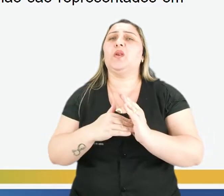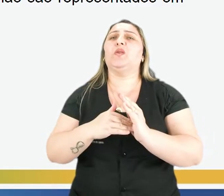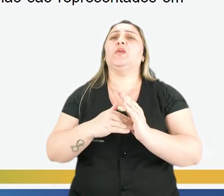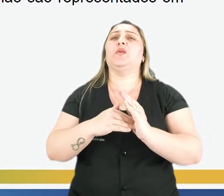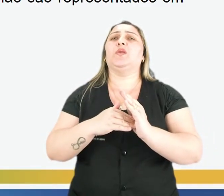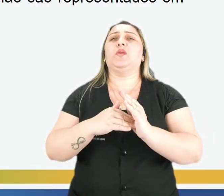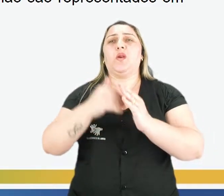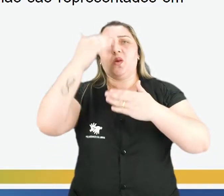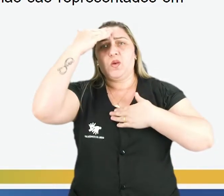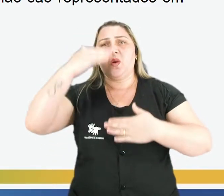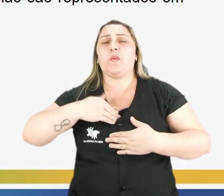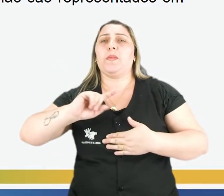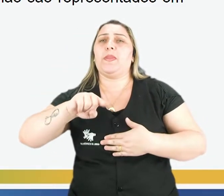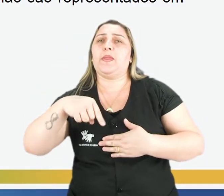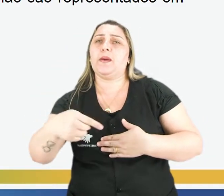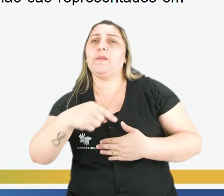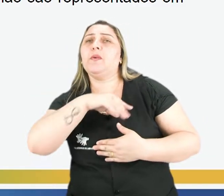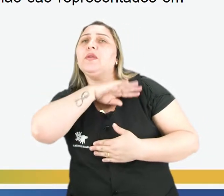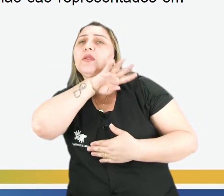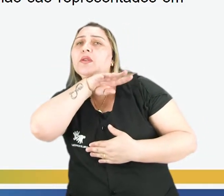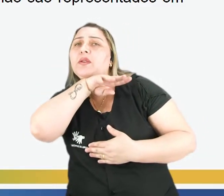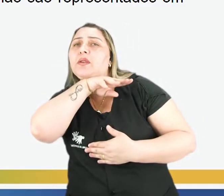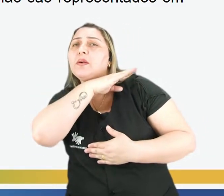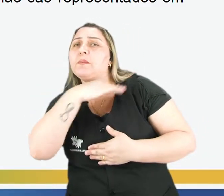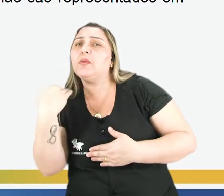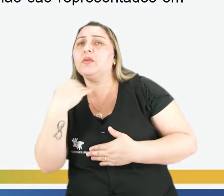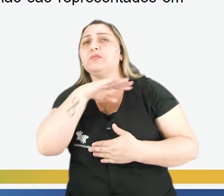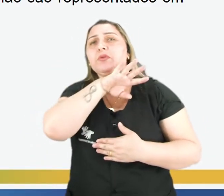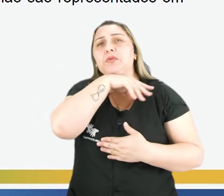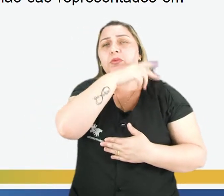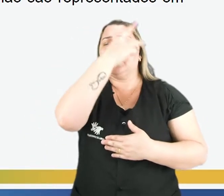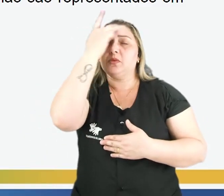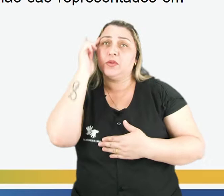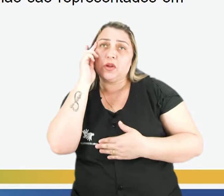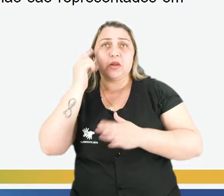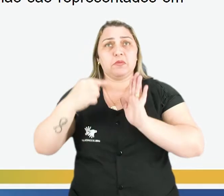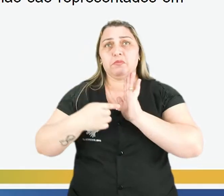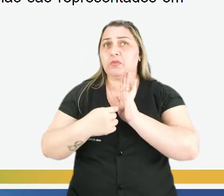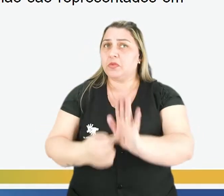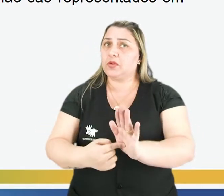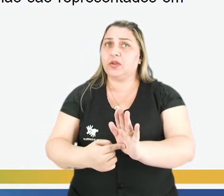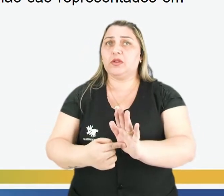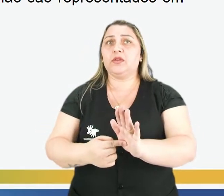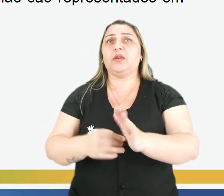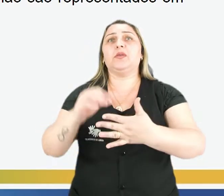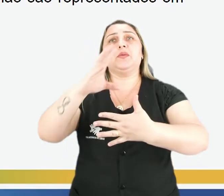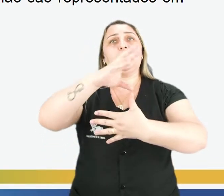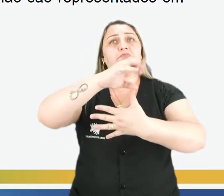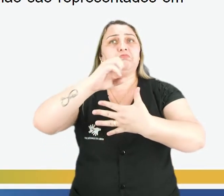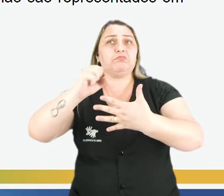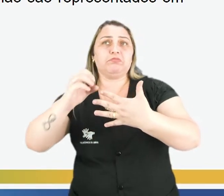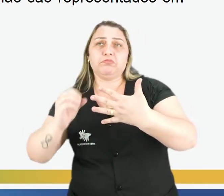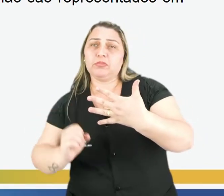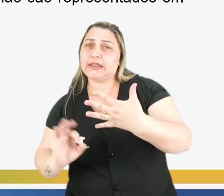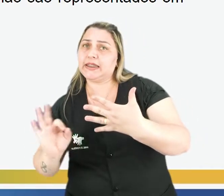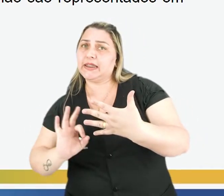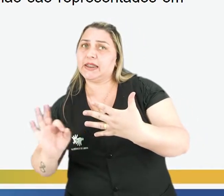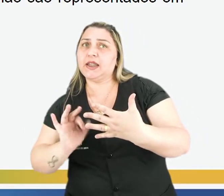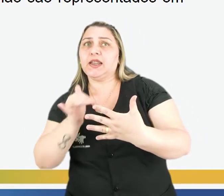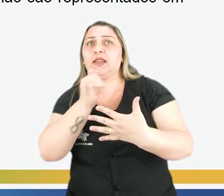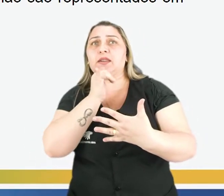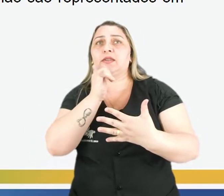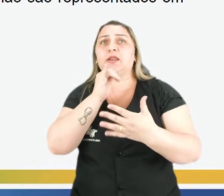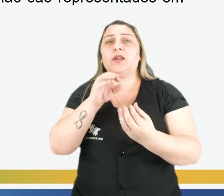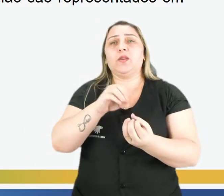sua morte e, por isso, normalmente não são representados em esquema de cadeias alimentares.